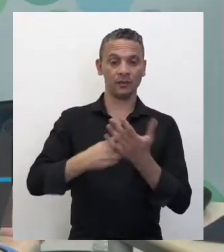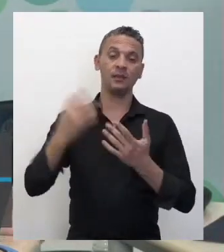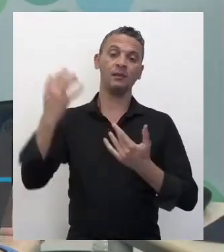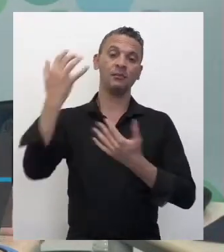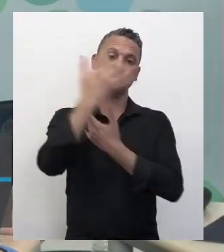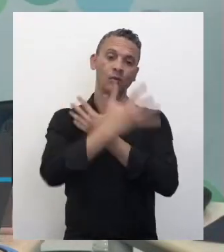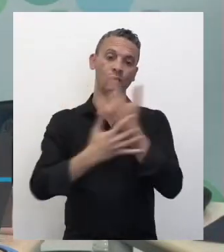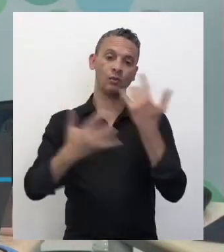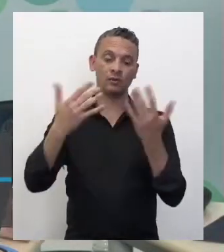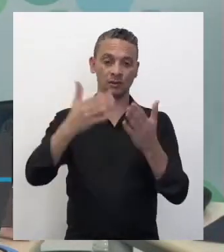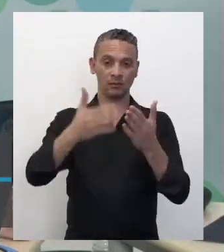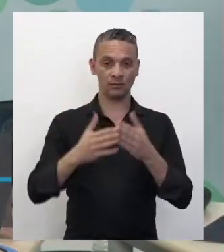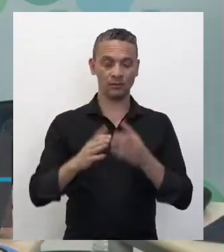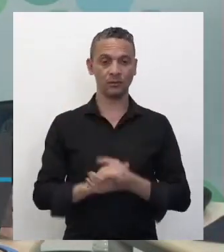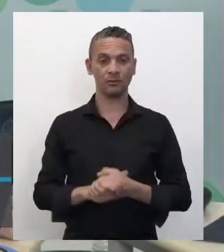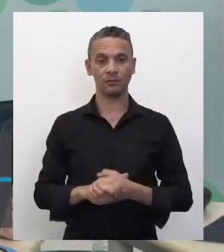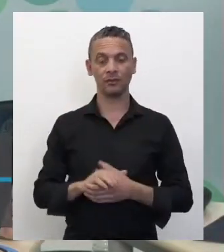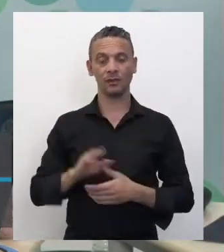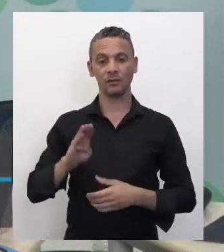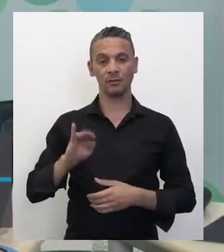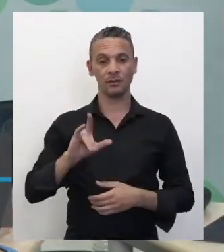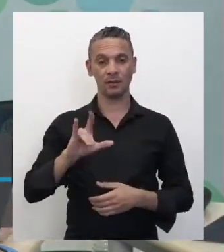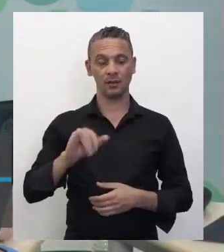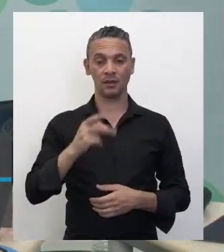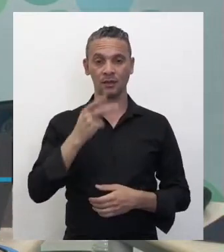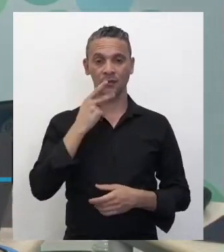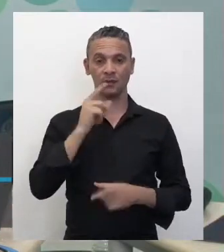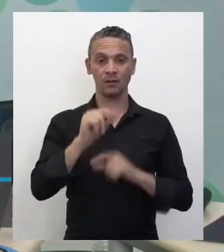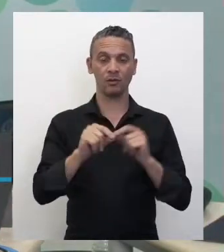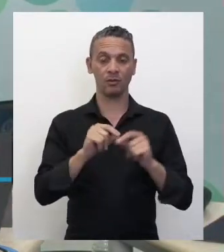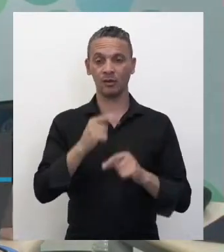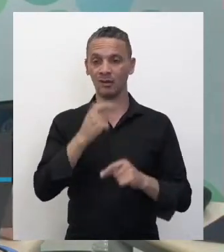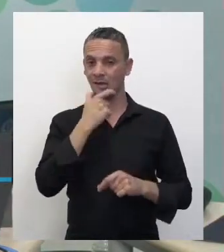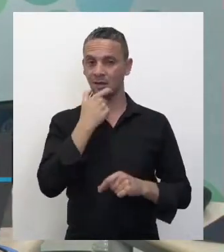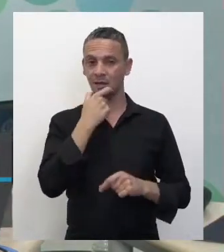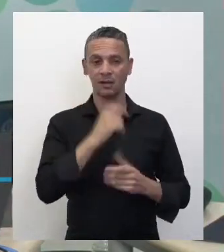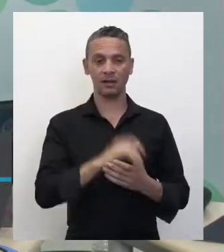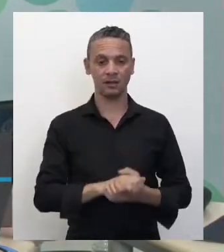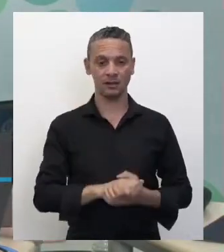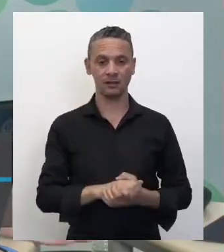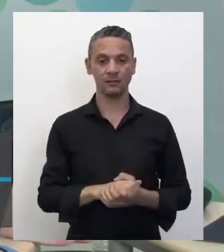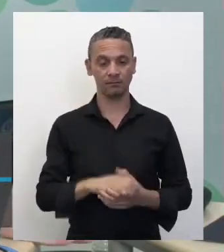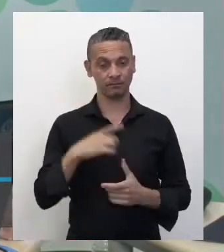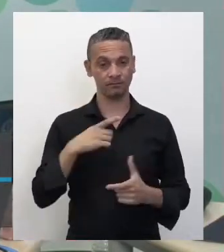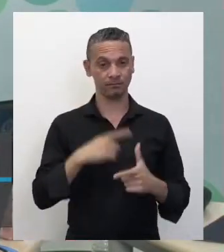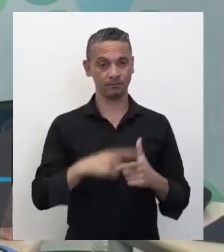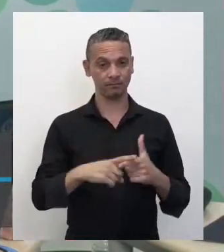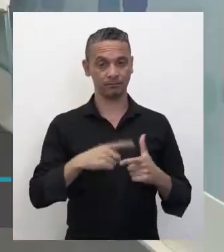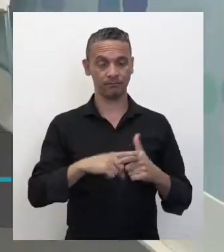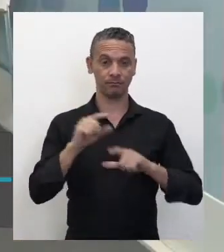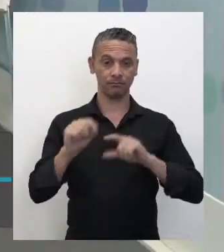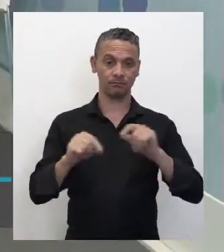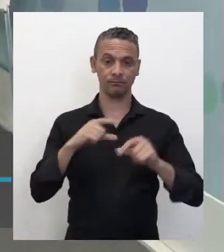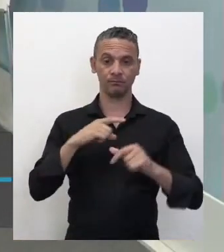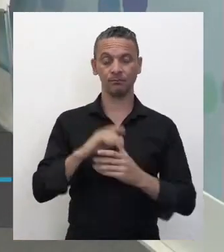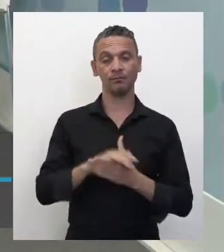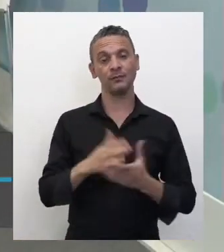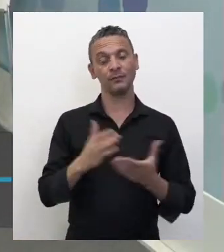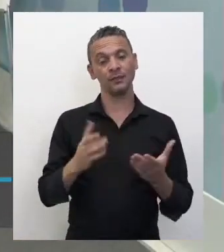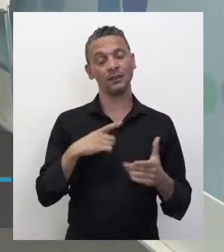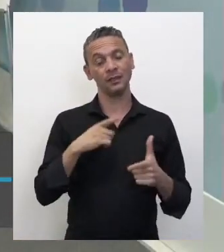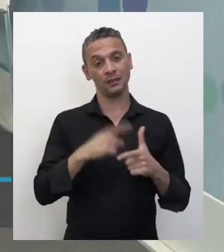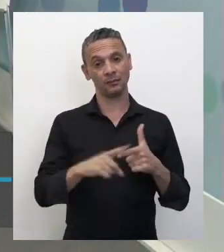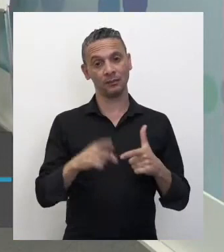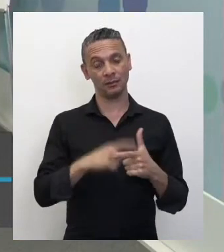aí, acho que é Billy, ele fala, show videos and listening to. E aí tem aquele problema... Sim, a gente tem um probleminha